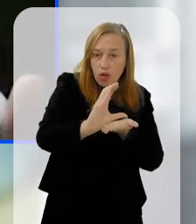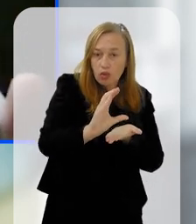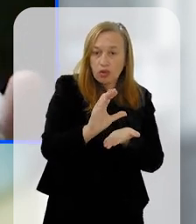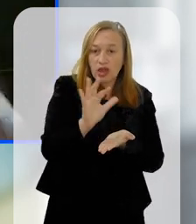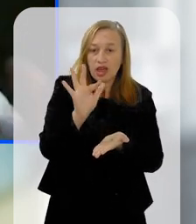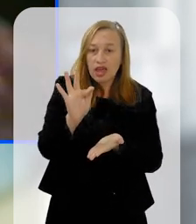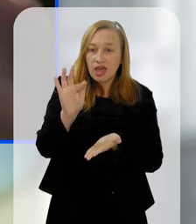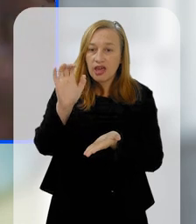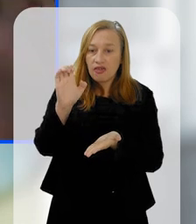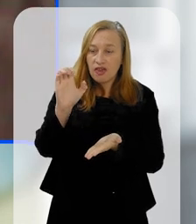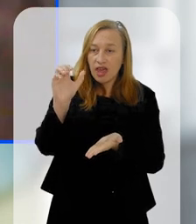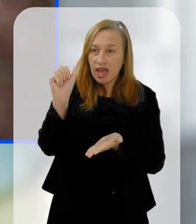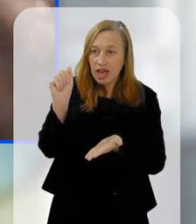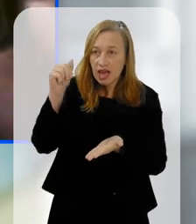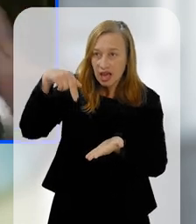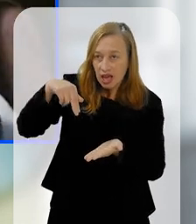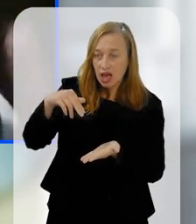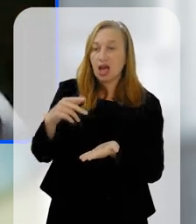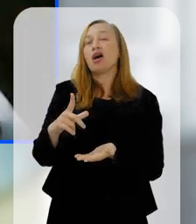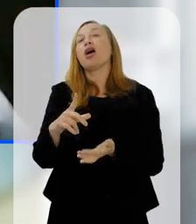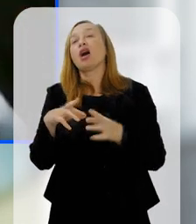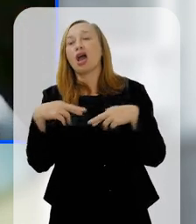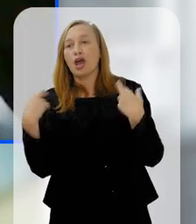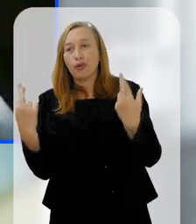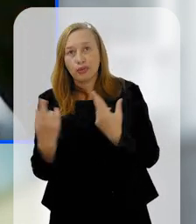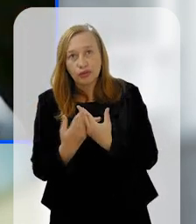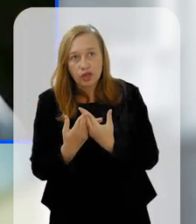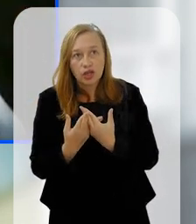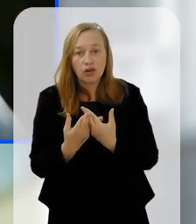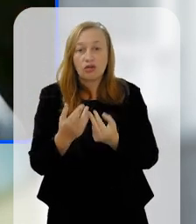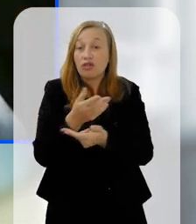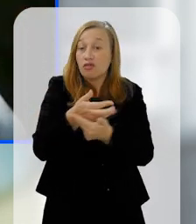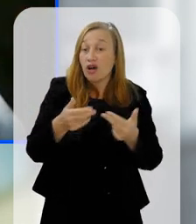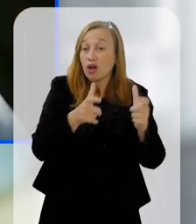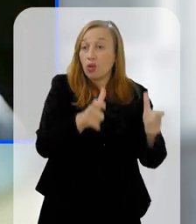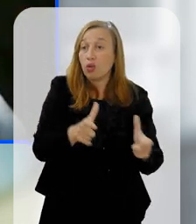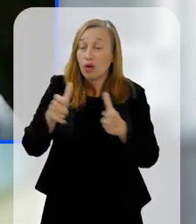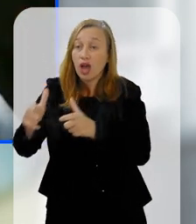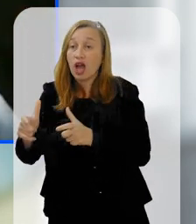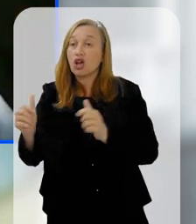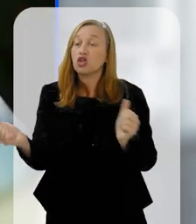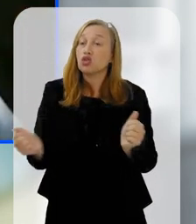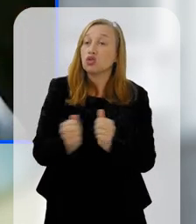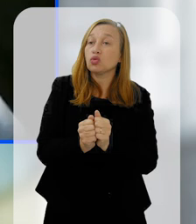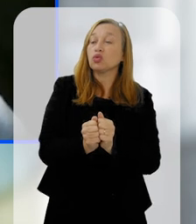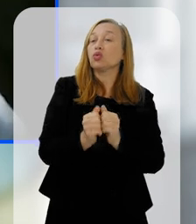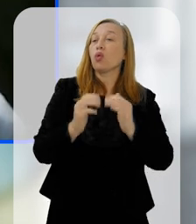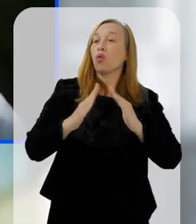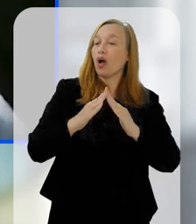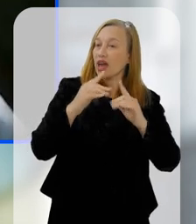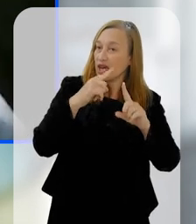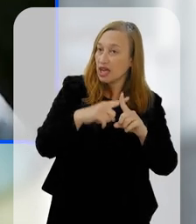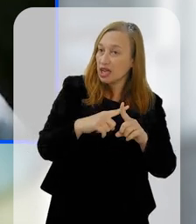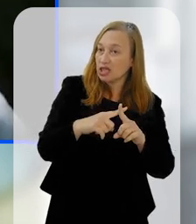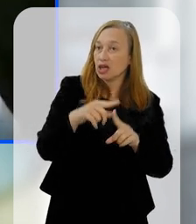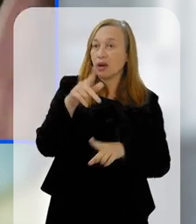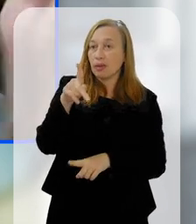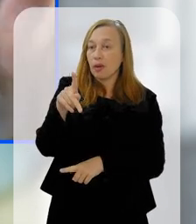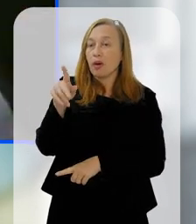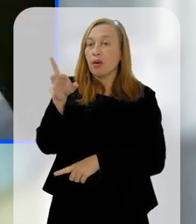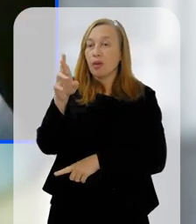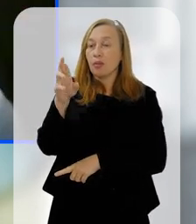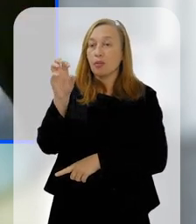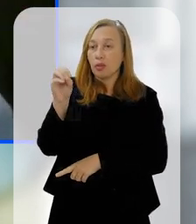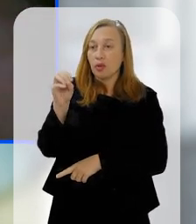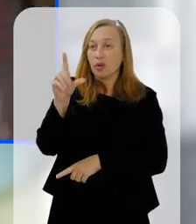do FECAM. Fazíamos reuniões em ginásio junto com a Igreja Progressista. Padre Bruno, que